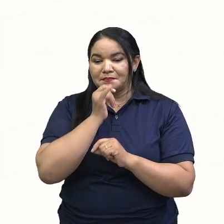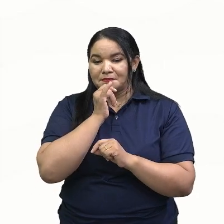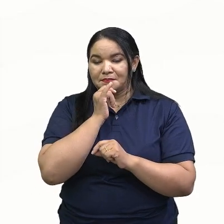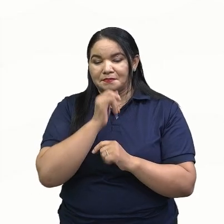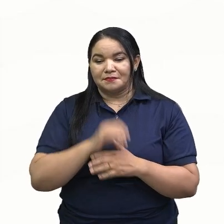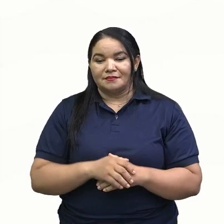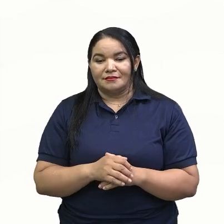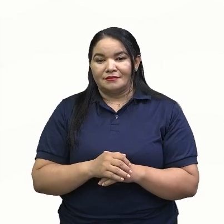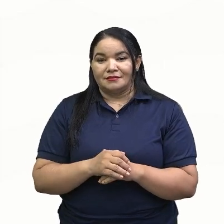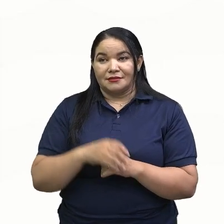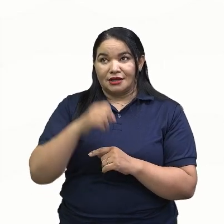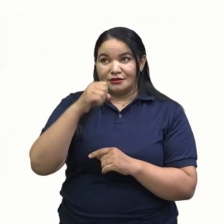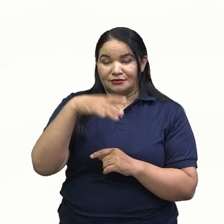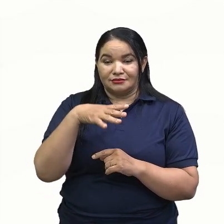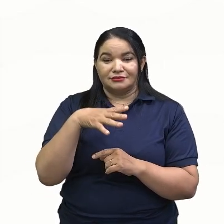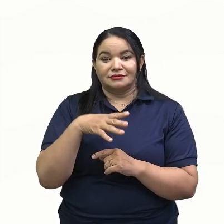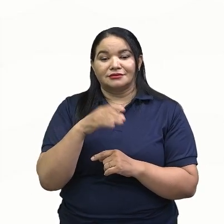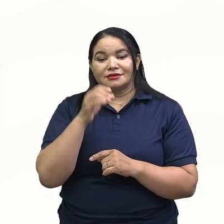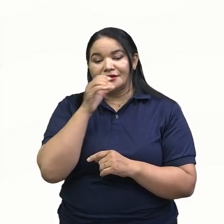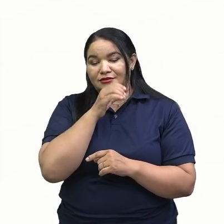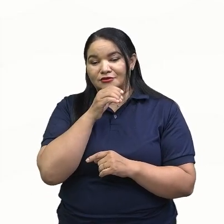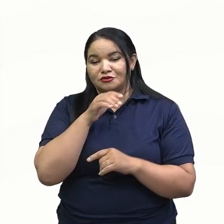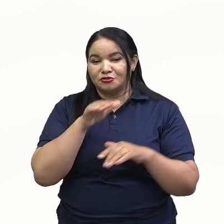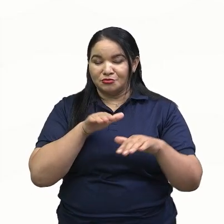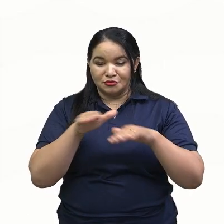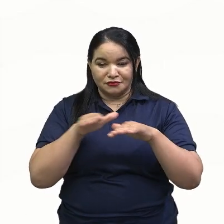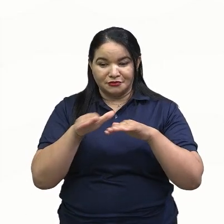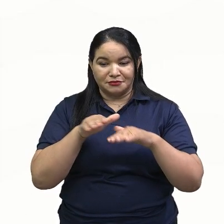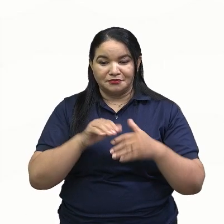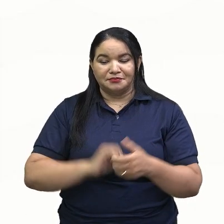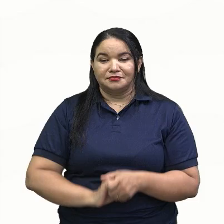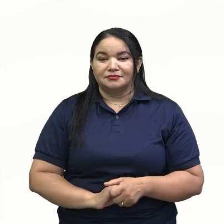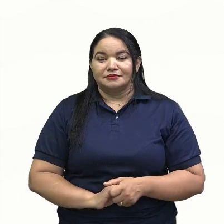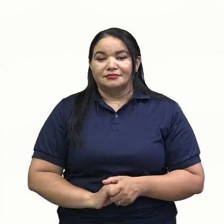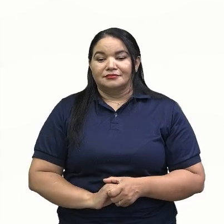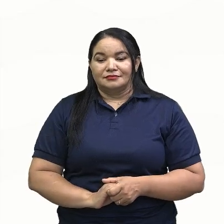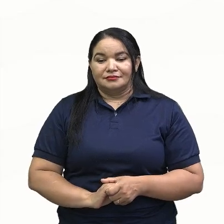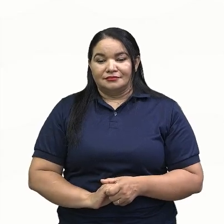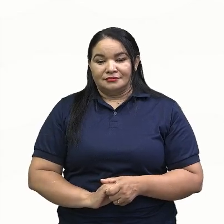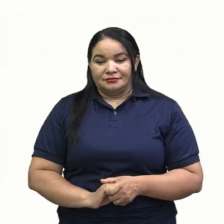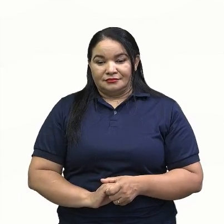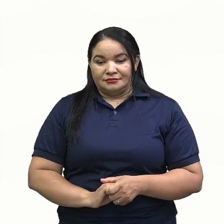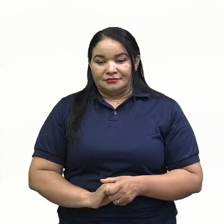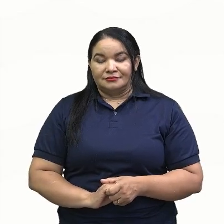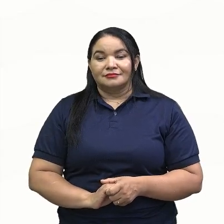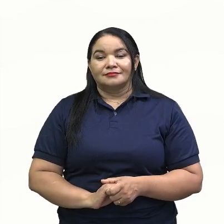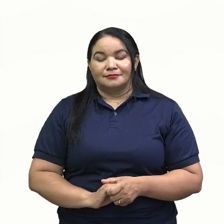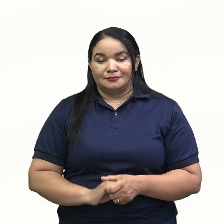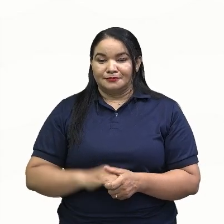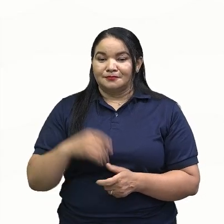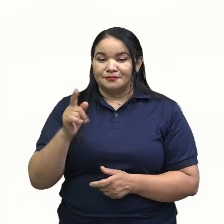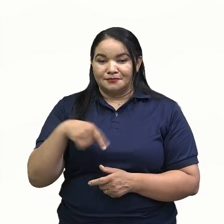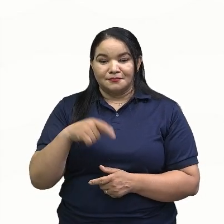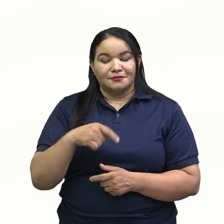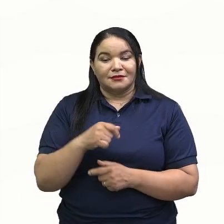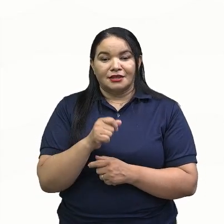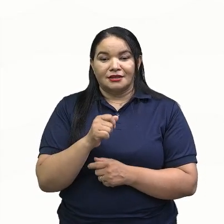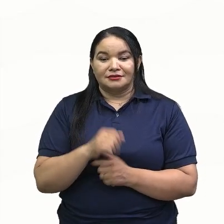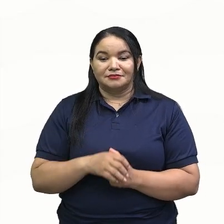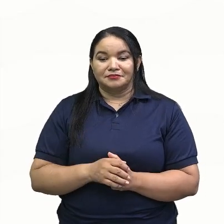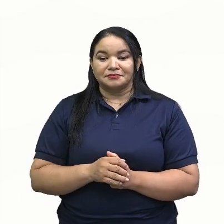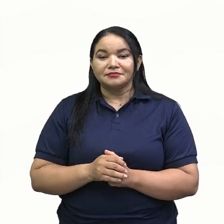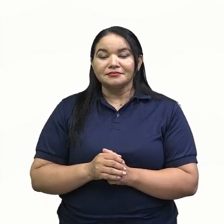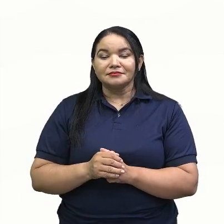exemplos: luz, calor, movimento. Aí você imagina, luz tem a ver com a lâmpada. Movimento,